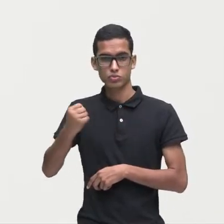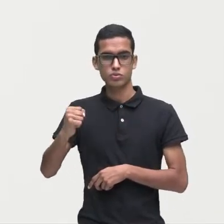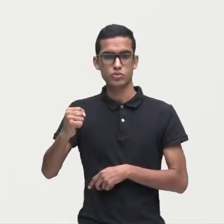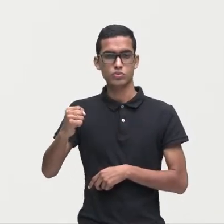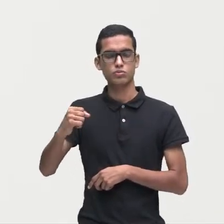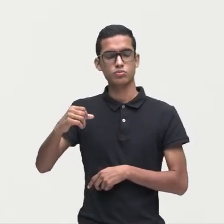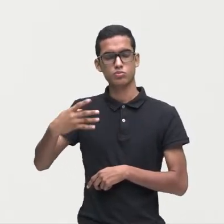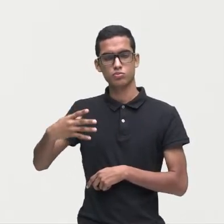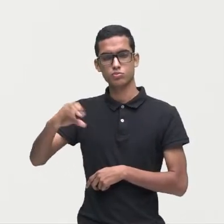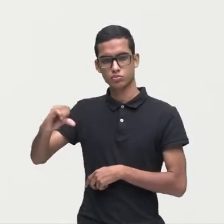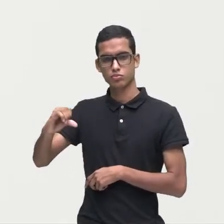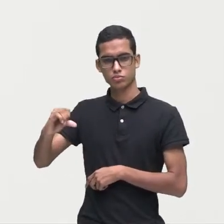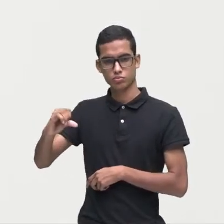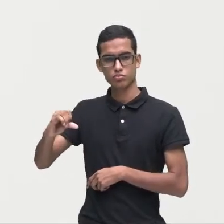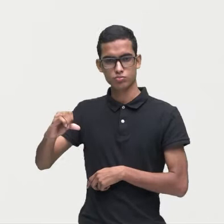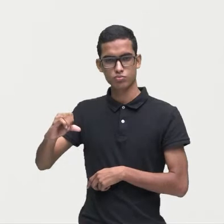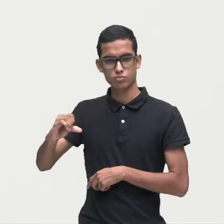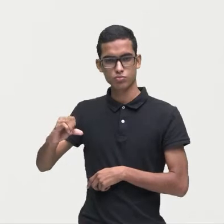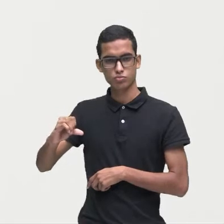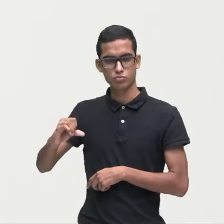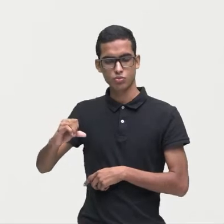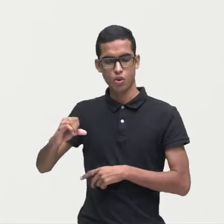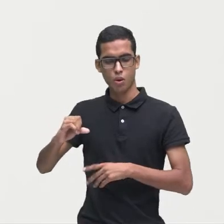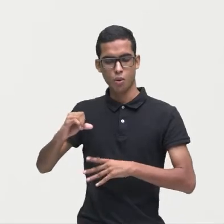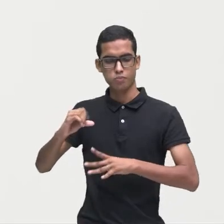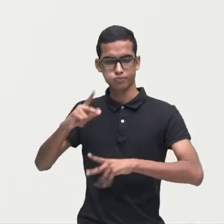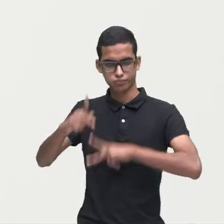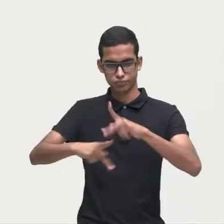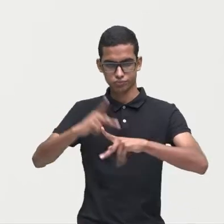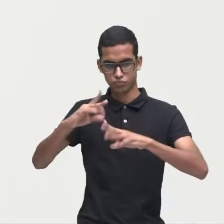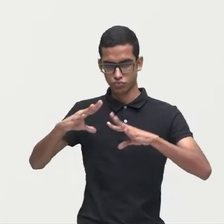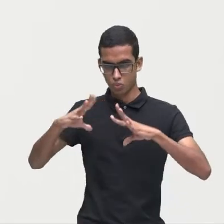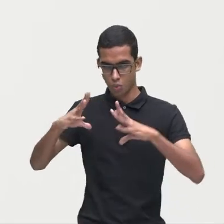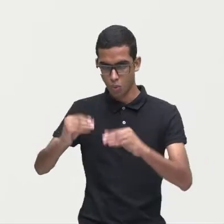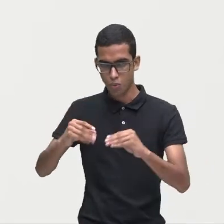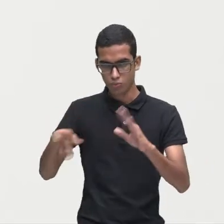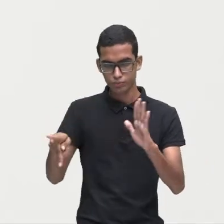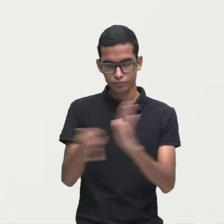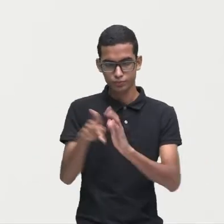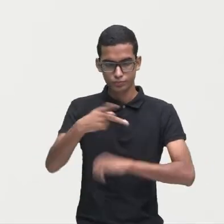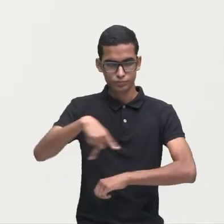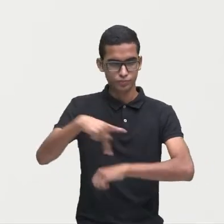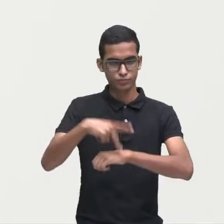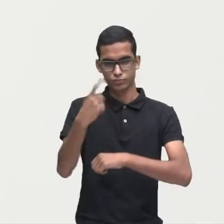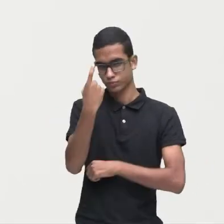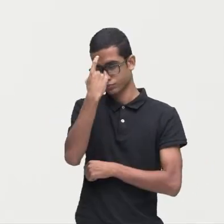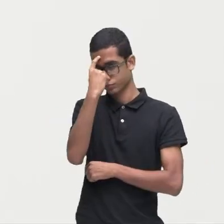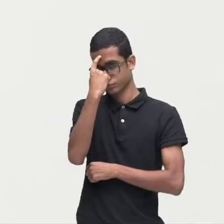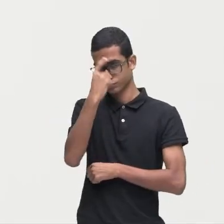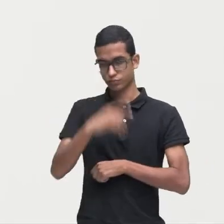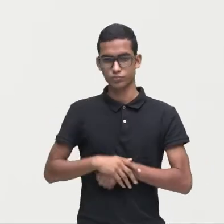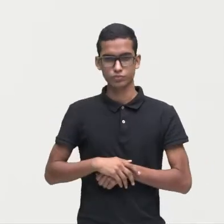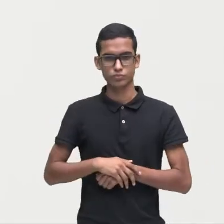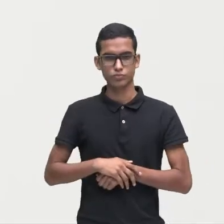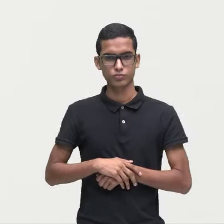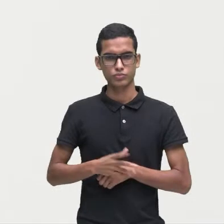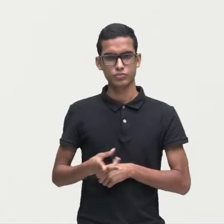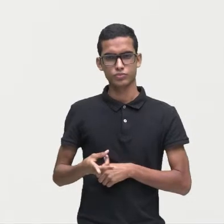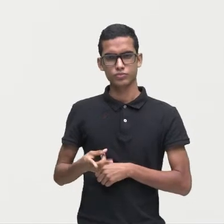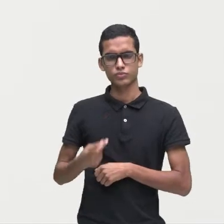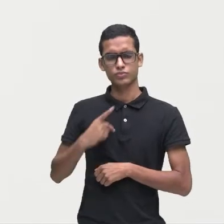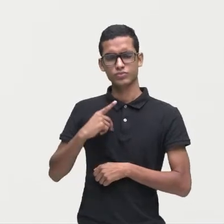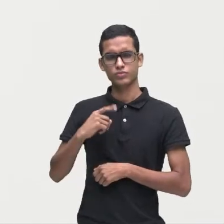1.267.401.849 habitantes por quilômetro, população total. A sua densidade demográfica ultrapassou naquela época